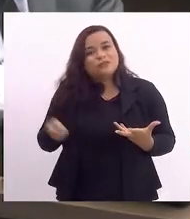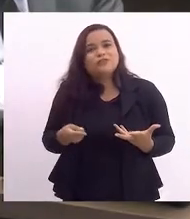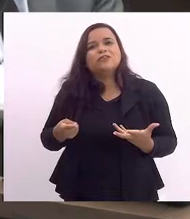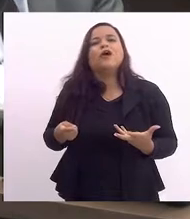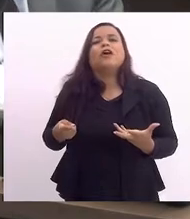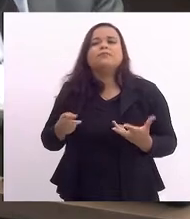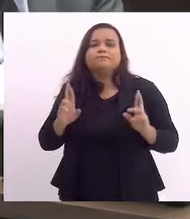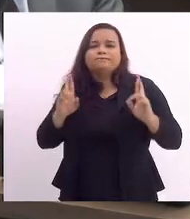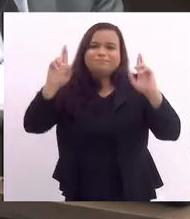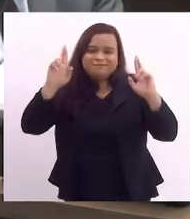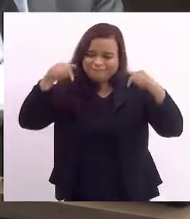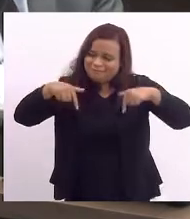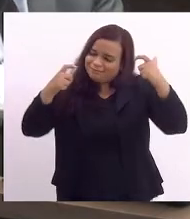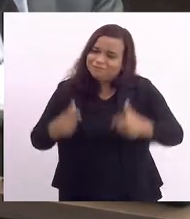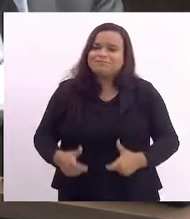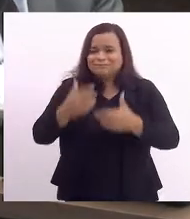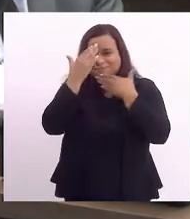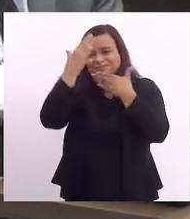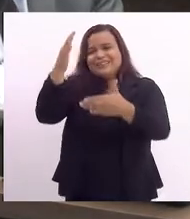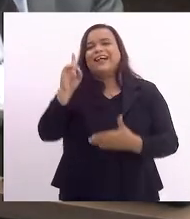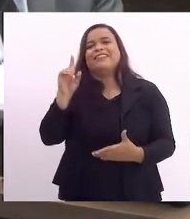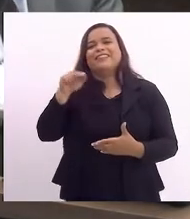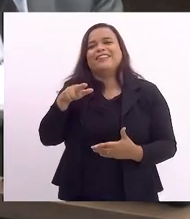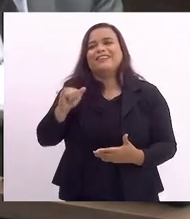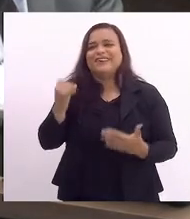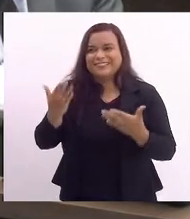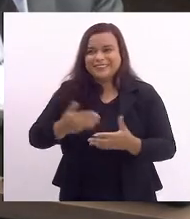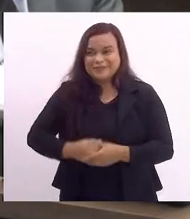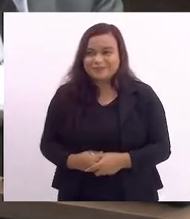lugar. Muito obrigada, Dani.